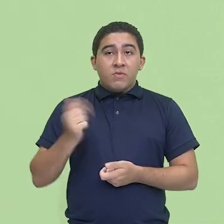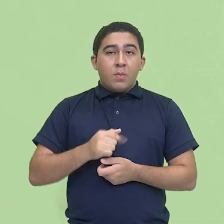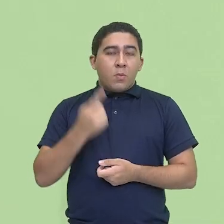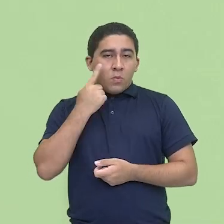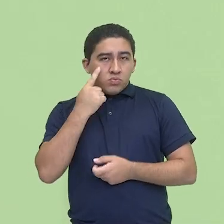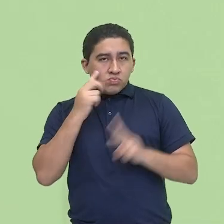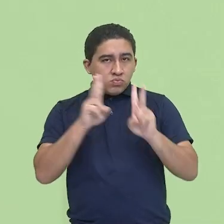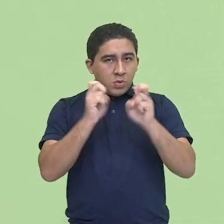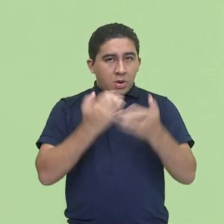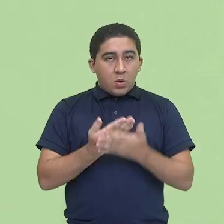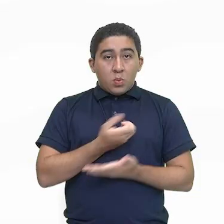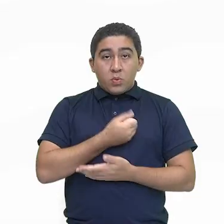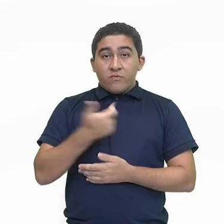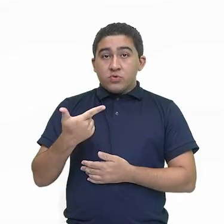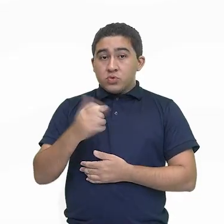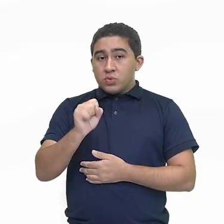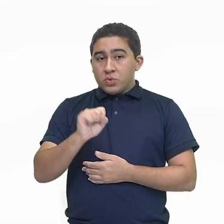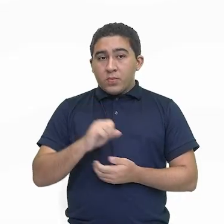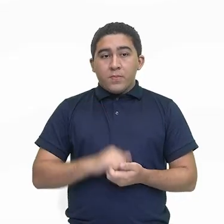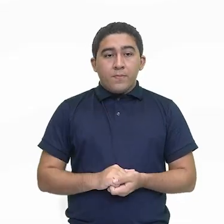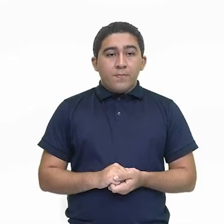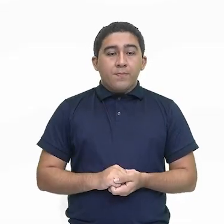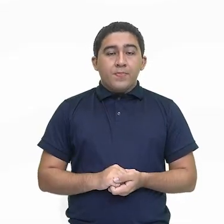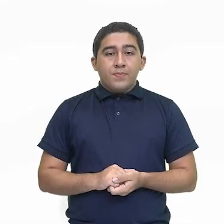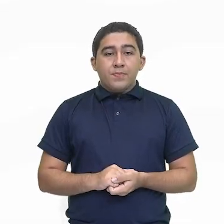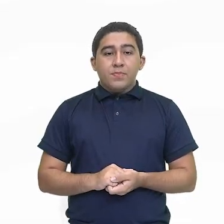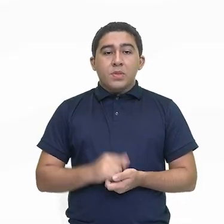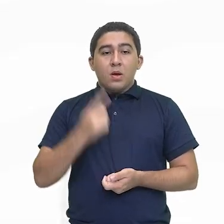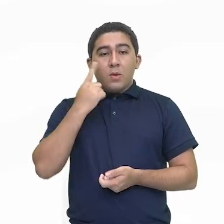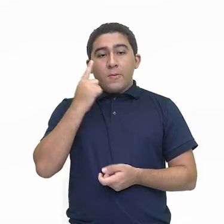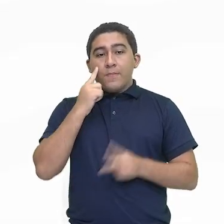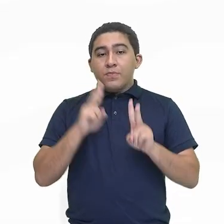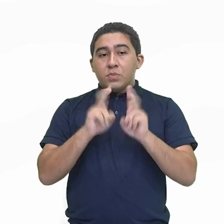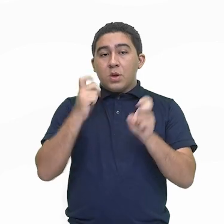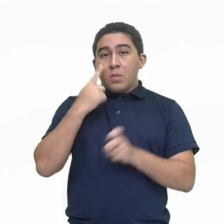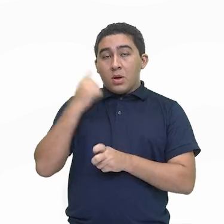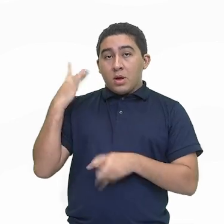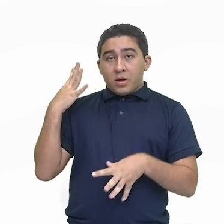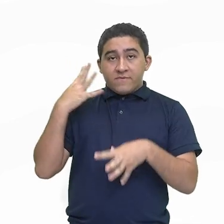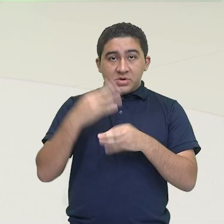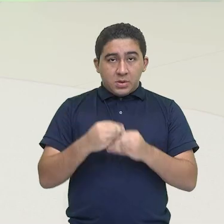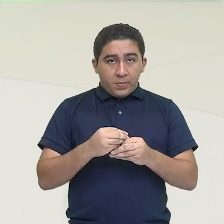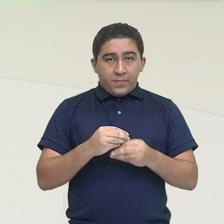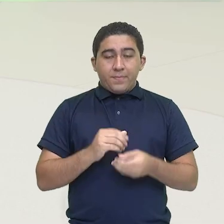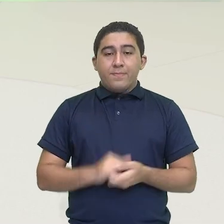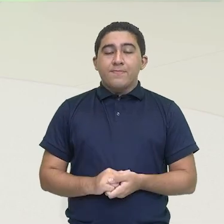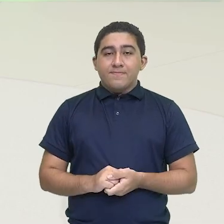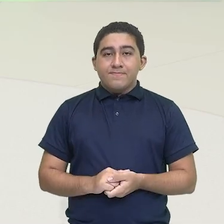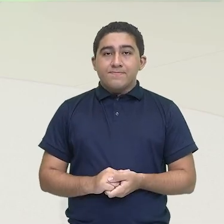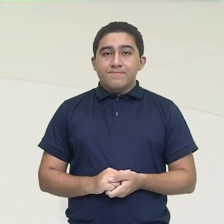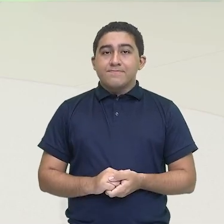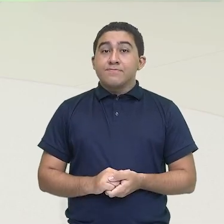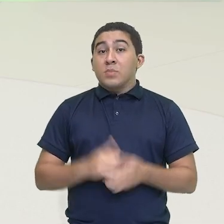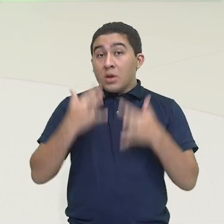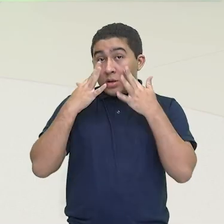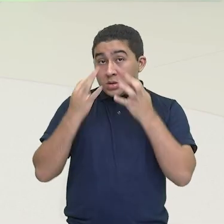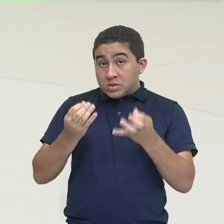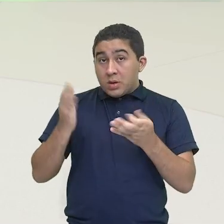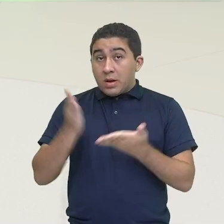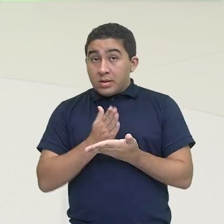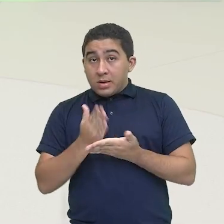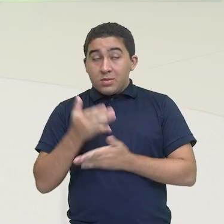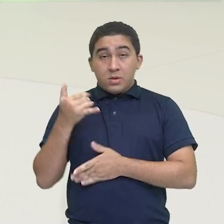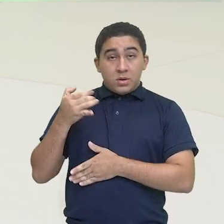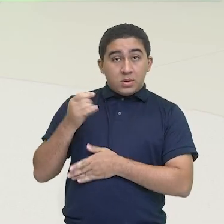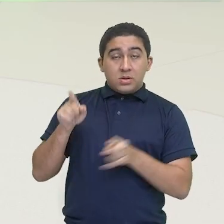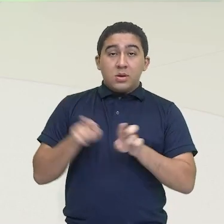aula 28. Então, nós vamos ver sobre a nossa revisão. Fiquem preparados com caderno e